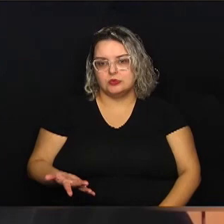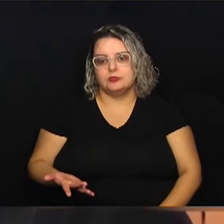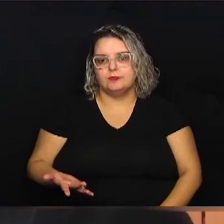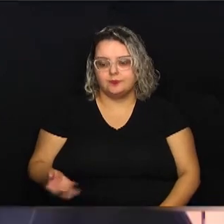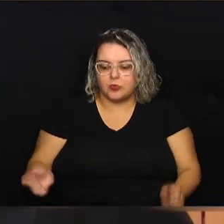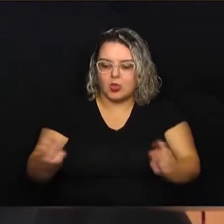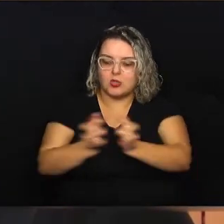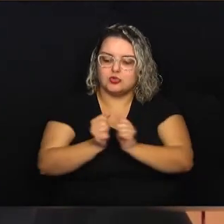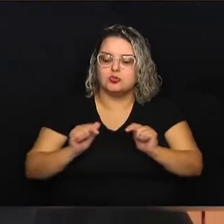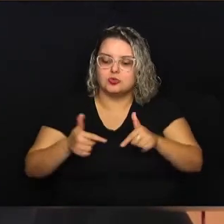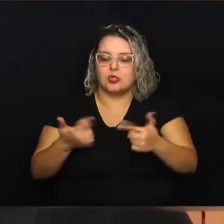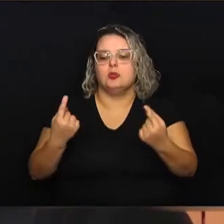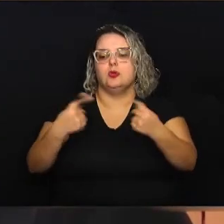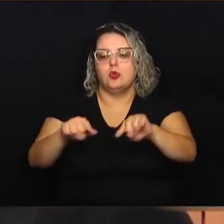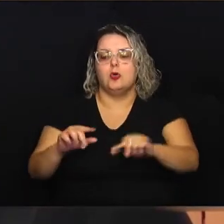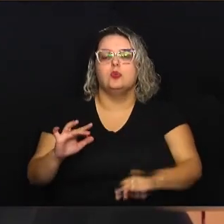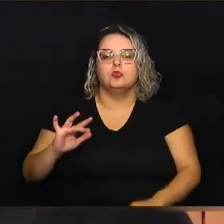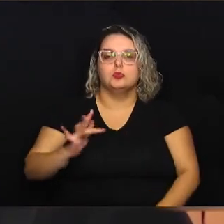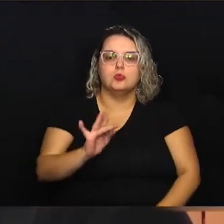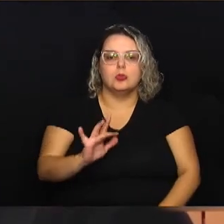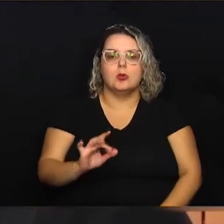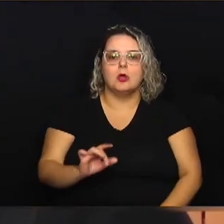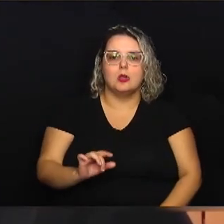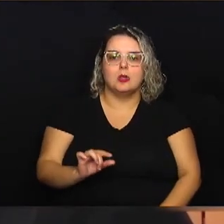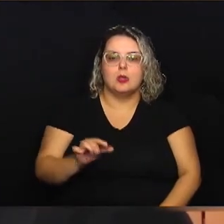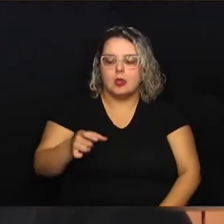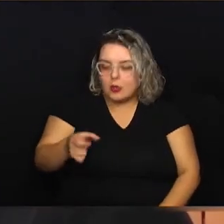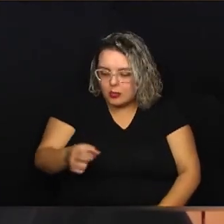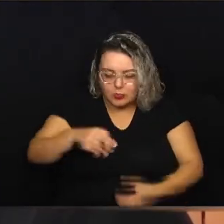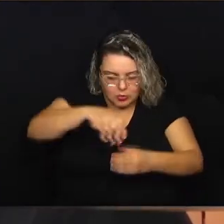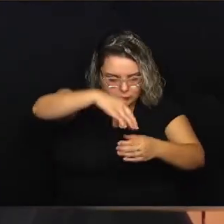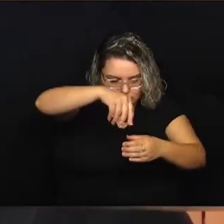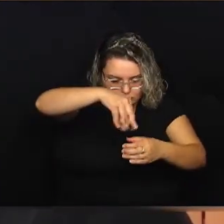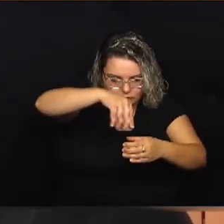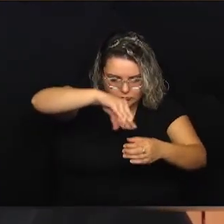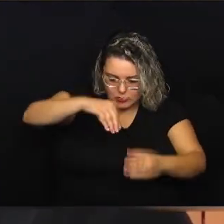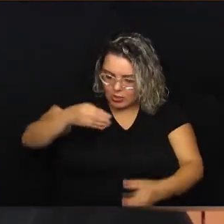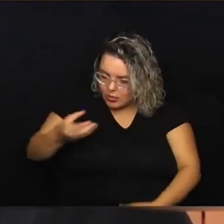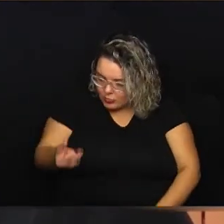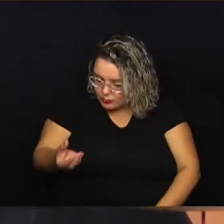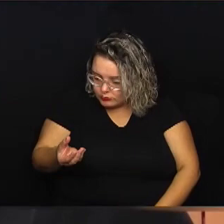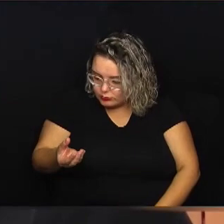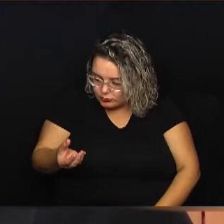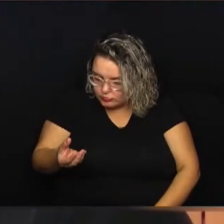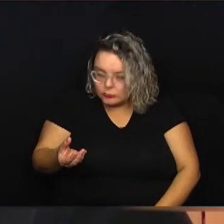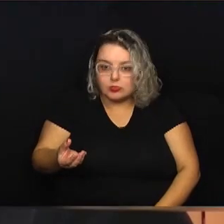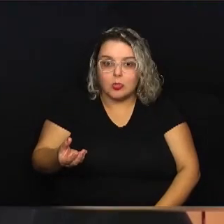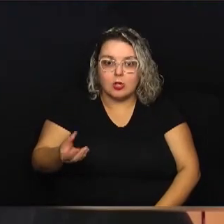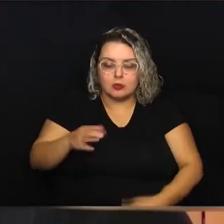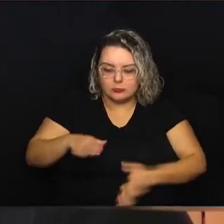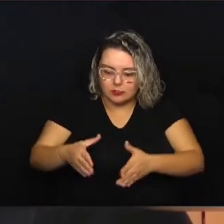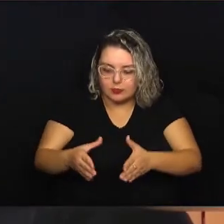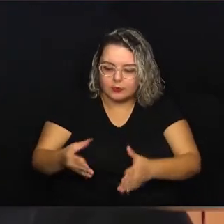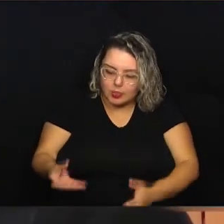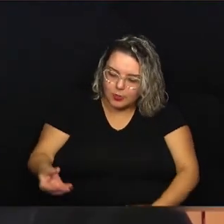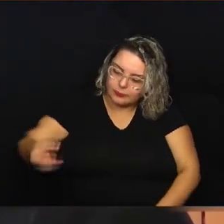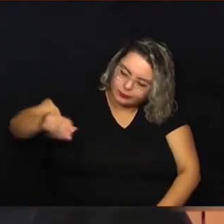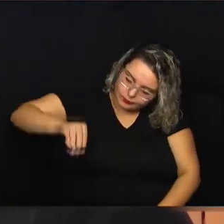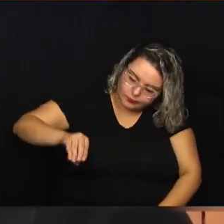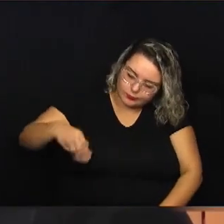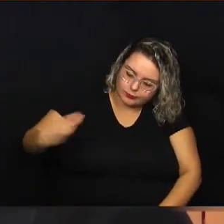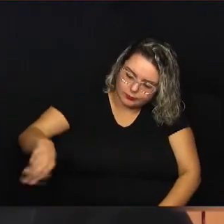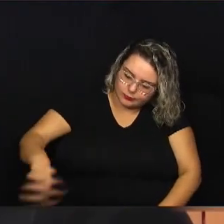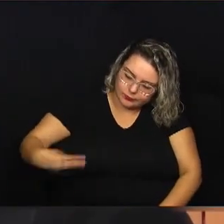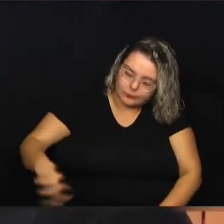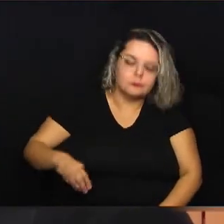fazer diferença se eu pegar uma tampinha de garrafa que tiver no meu caminho para o trabalho. Ela pode